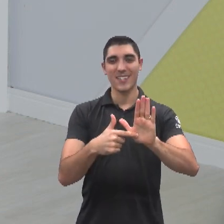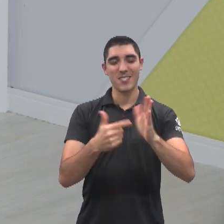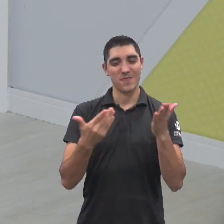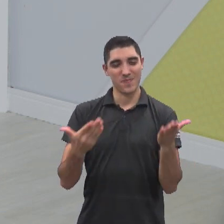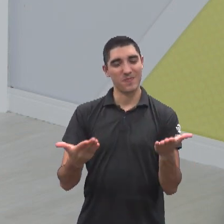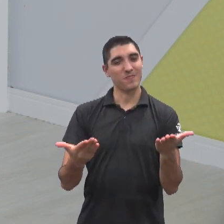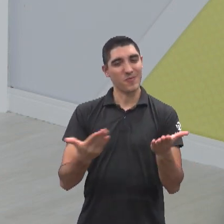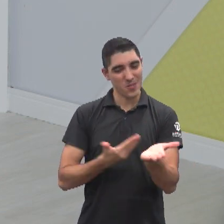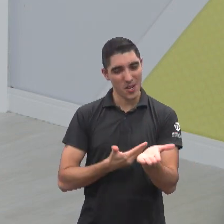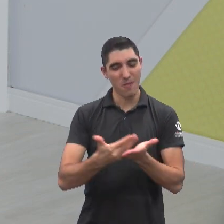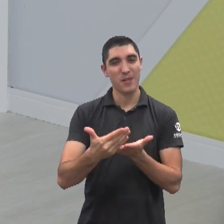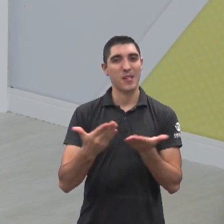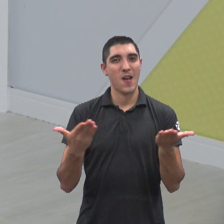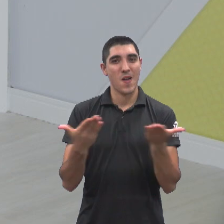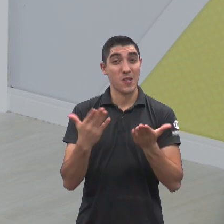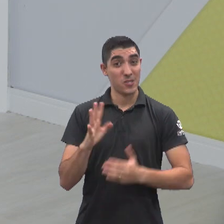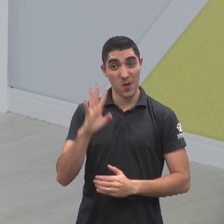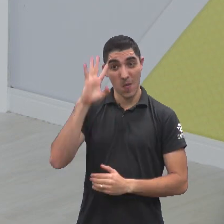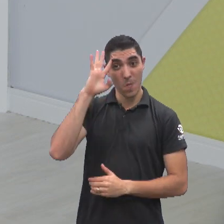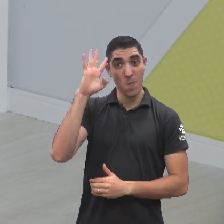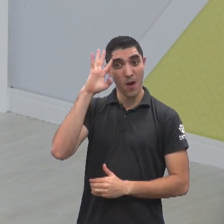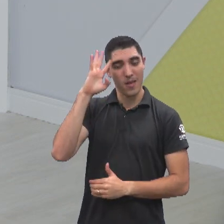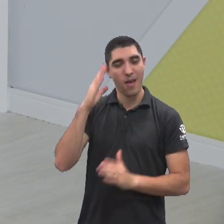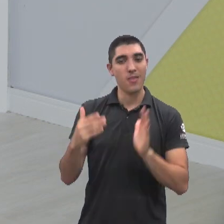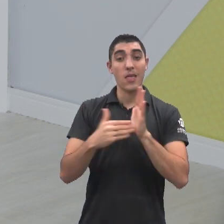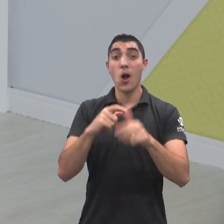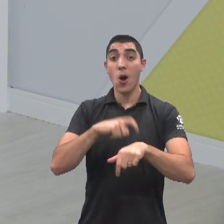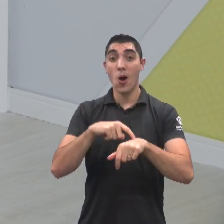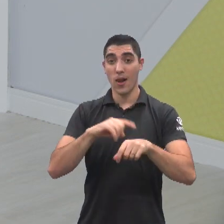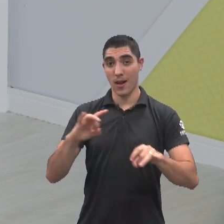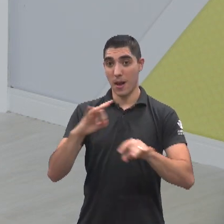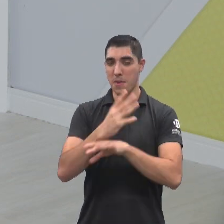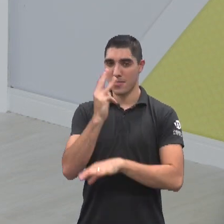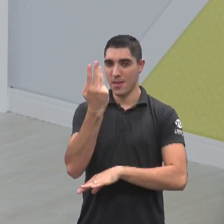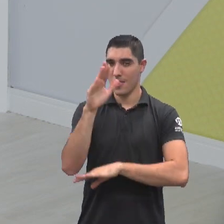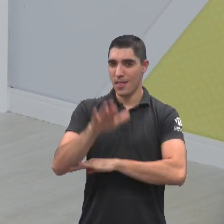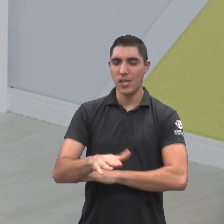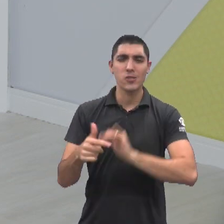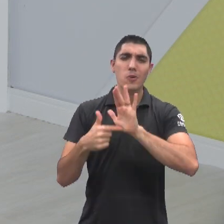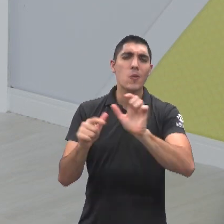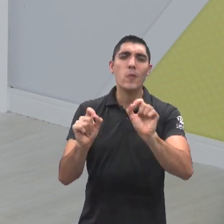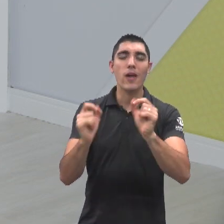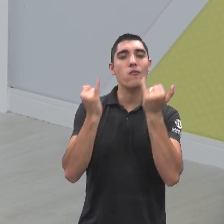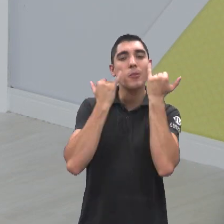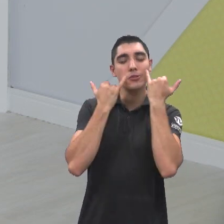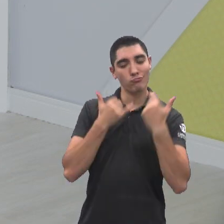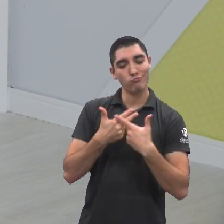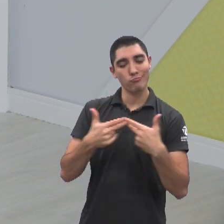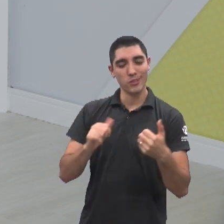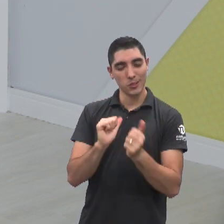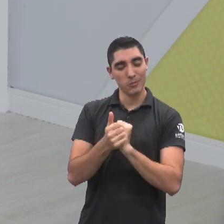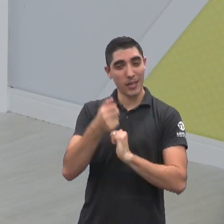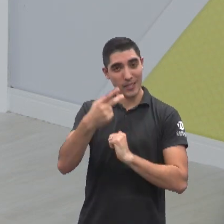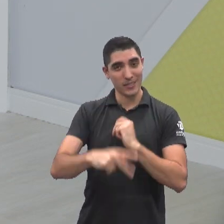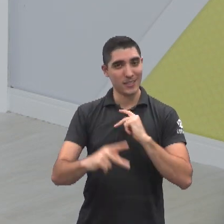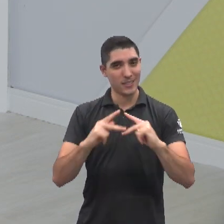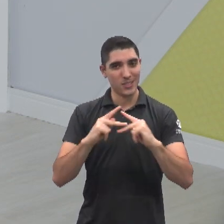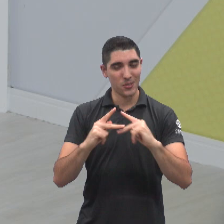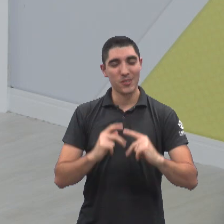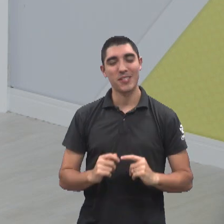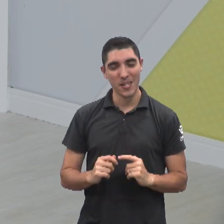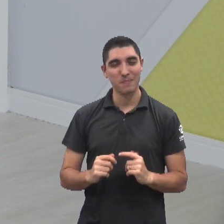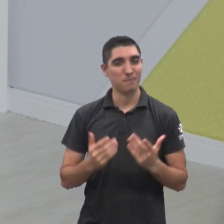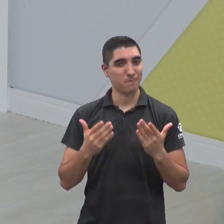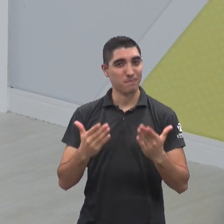Campos. Estamos chegando nesta quarta-feira até as 3 da tarde, trazendo as principais informações do esporte aqui da